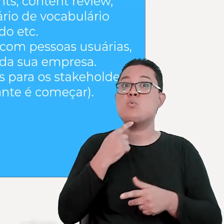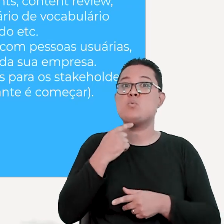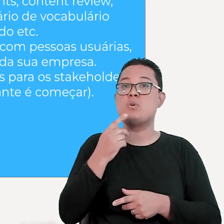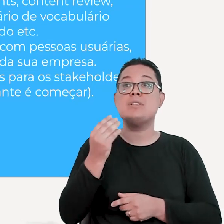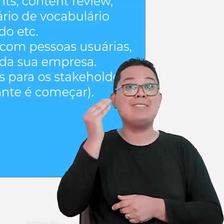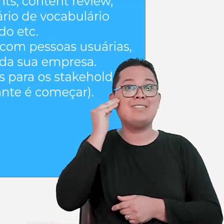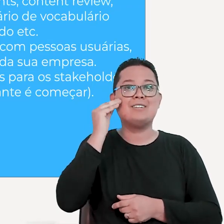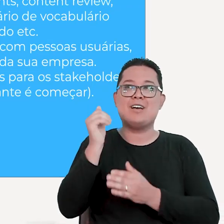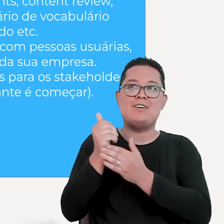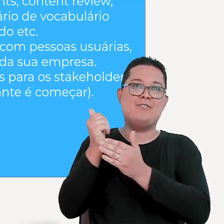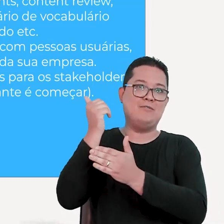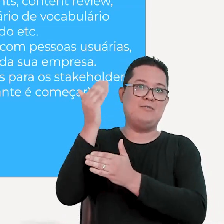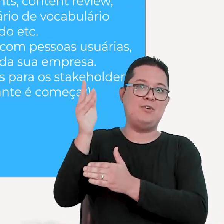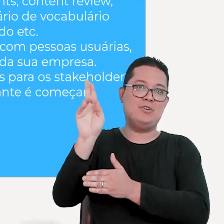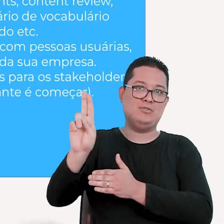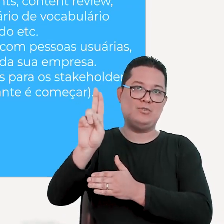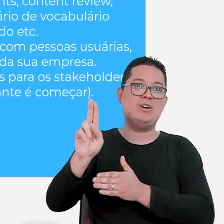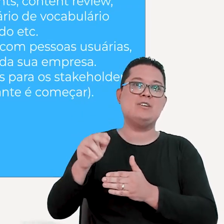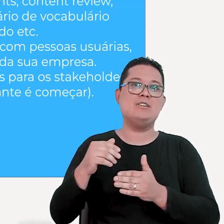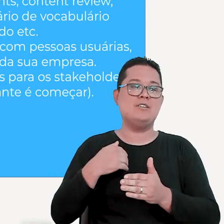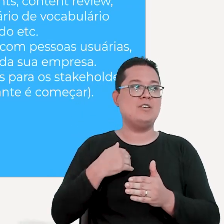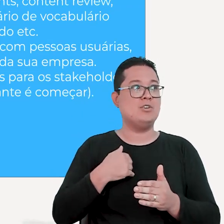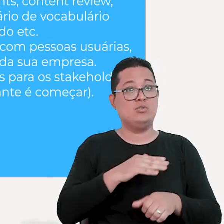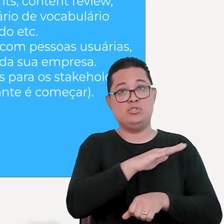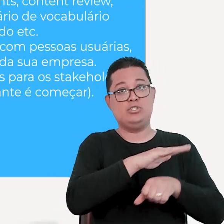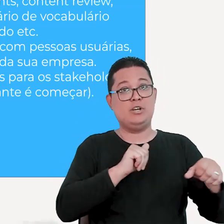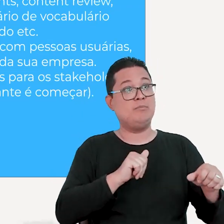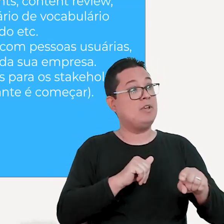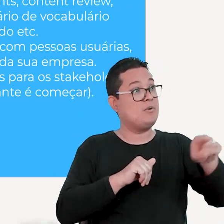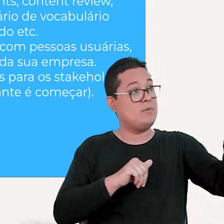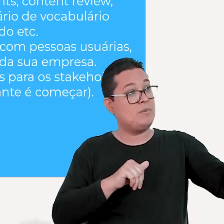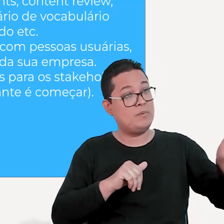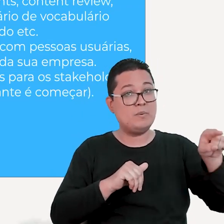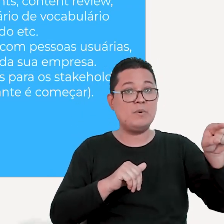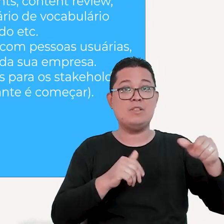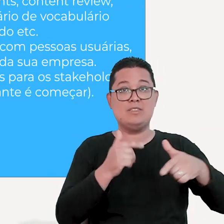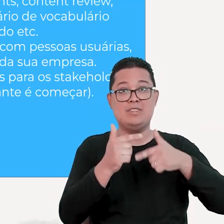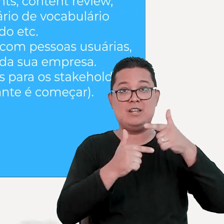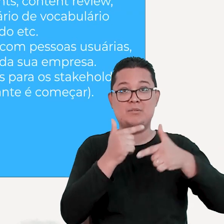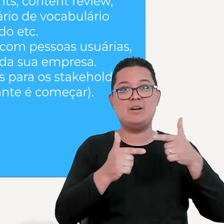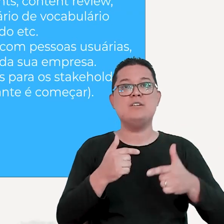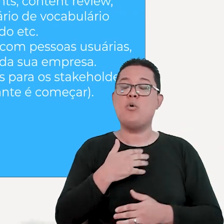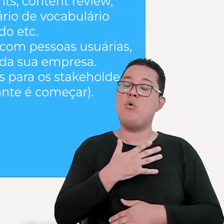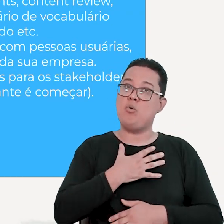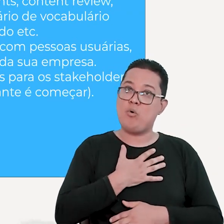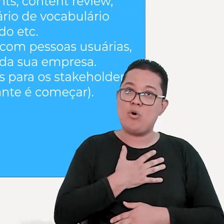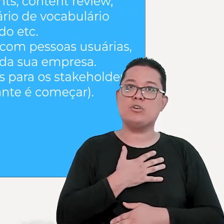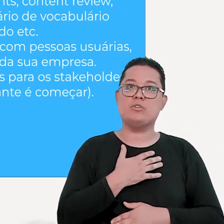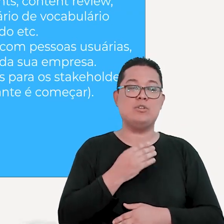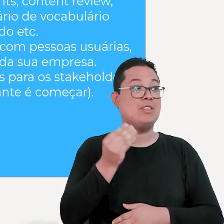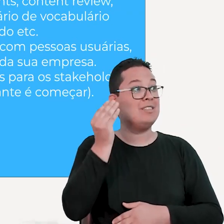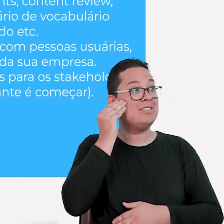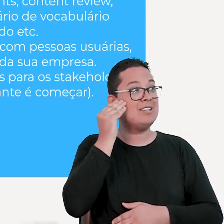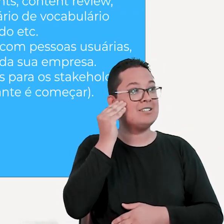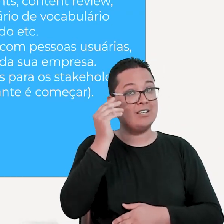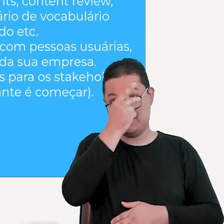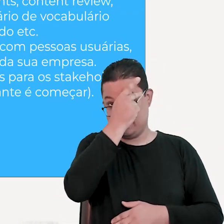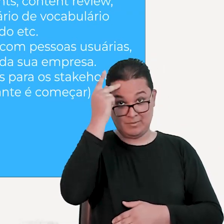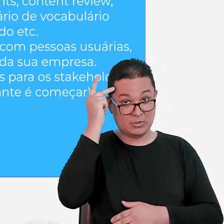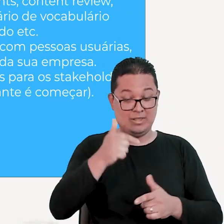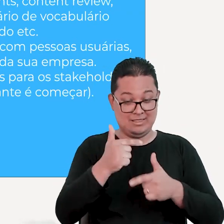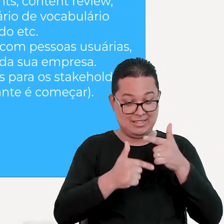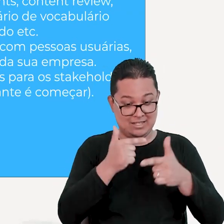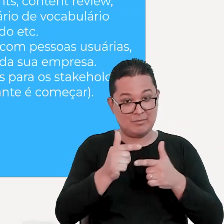esse segundo, esse terceiro, esse quarto olhar de pessoas que não estão envolvidas, porque elas acabam trazendo muitos insights que a gente acaba